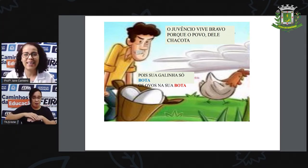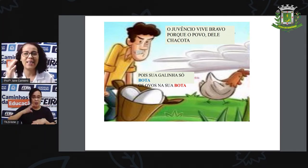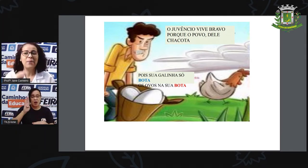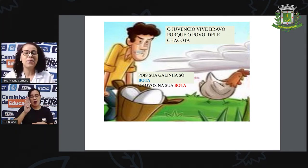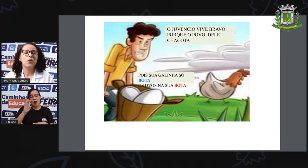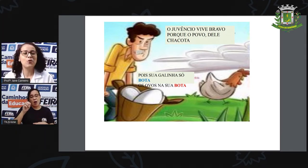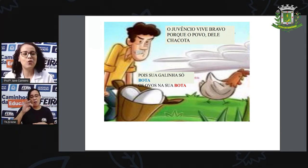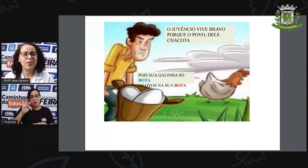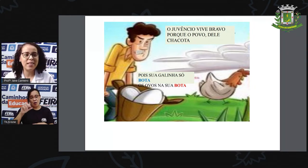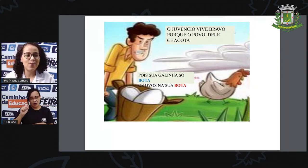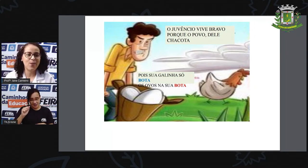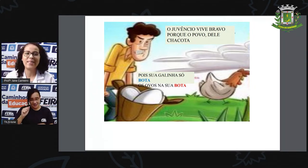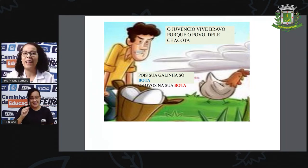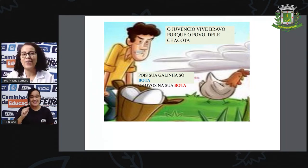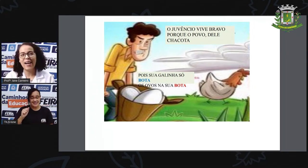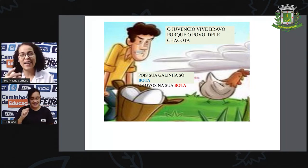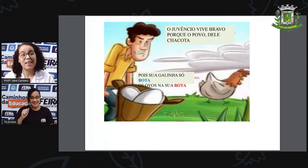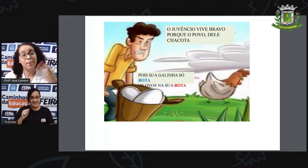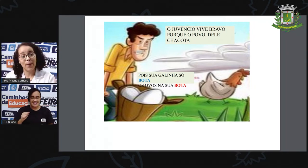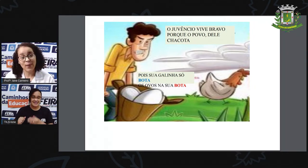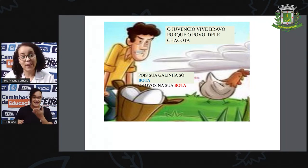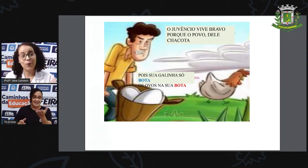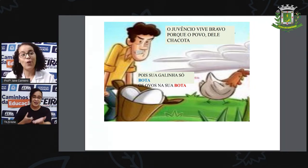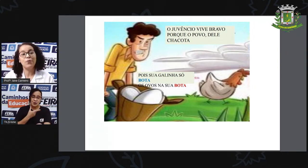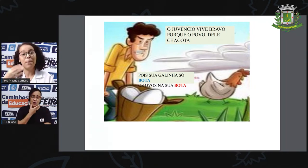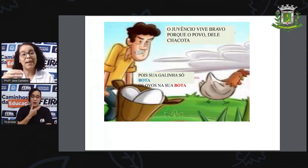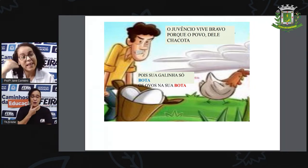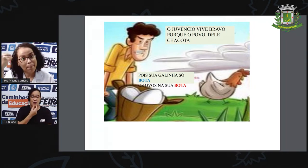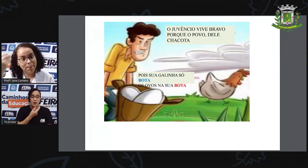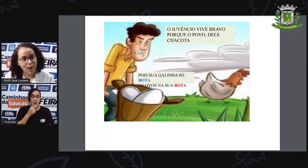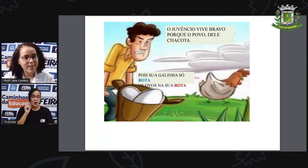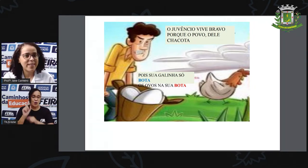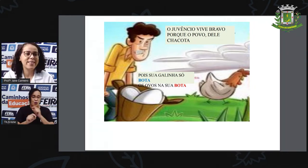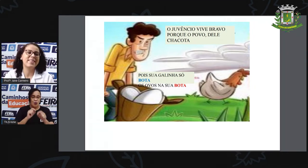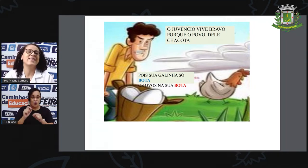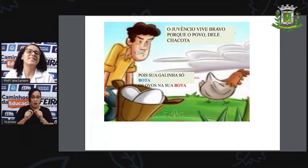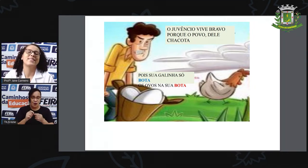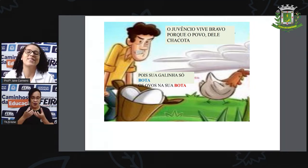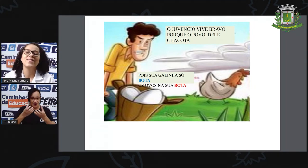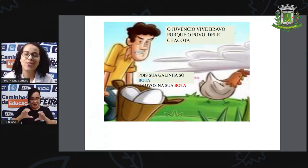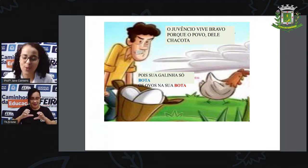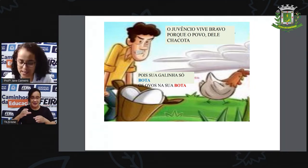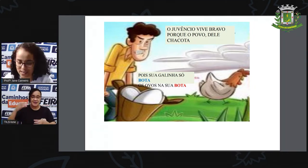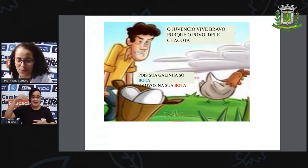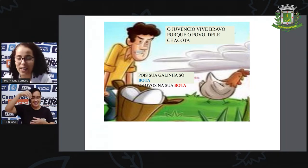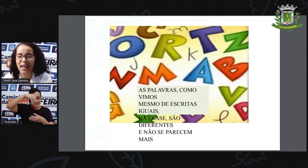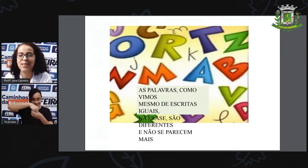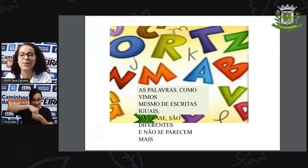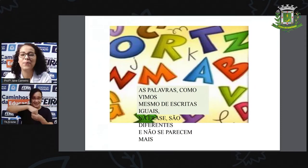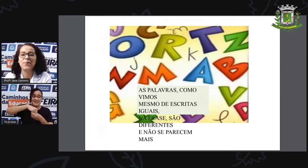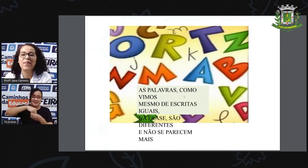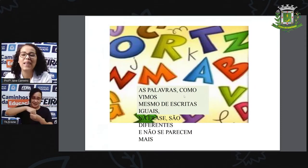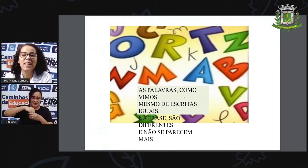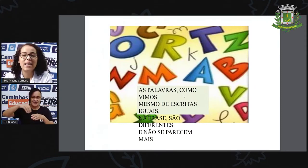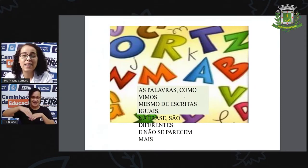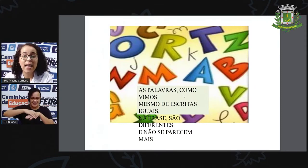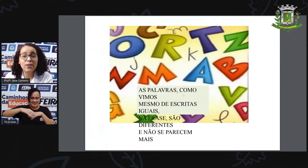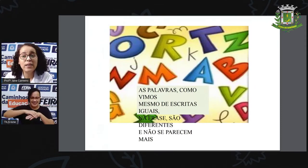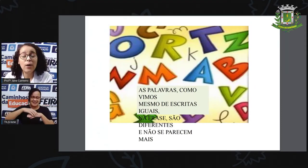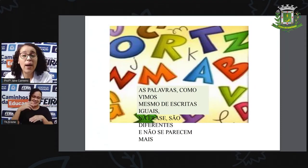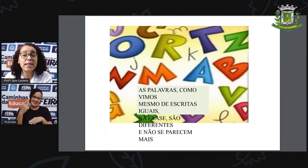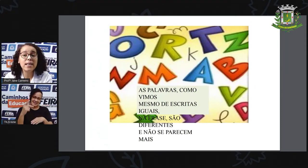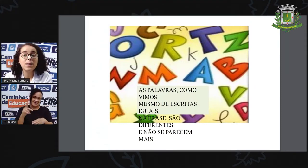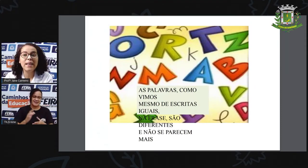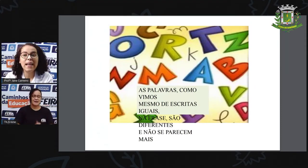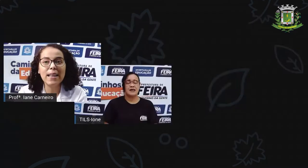E aí, aqui, o juvento e o coitado. A galinha bota o ovo bem na bota dele. Então, dois significados. Tá